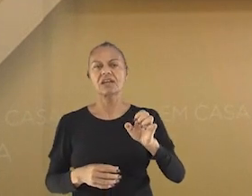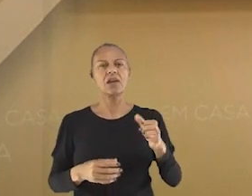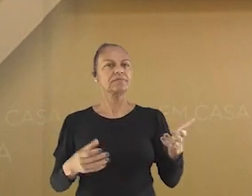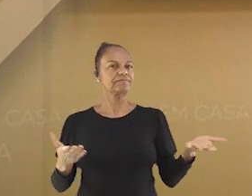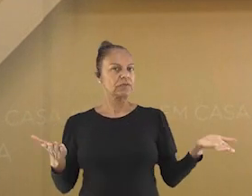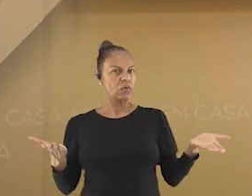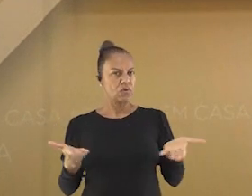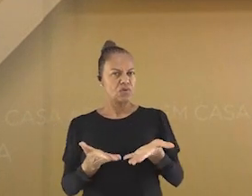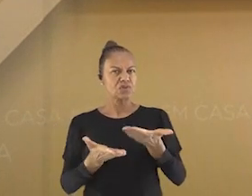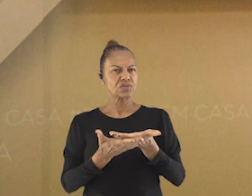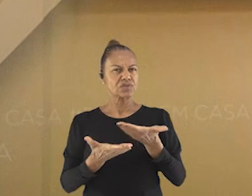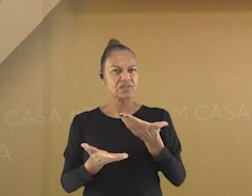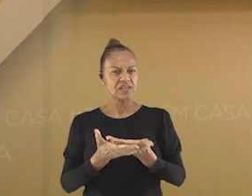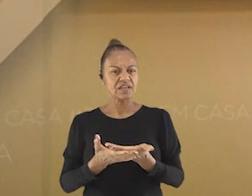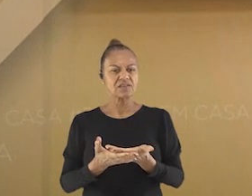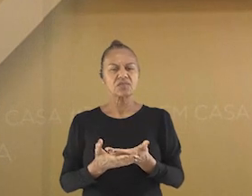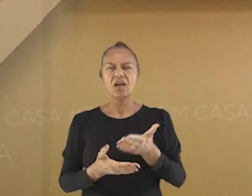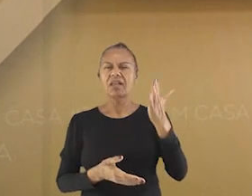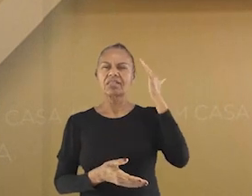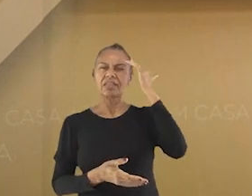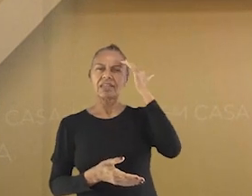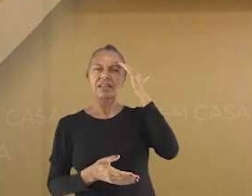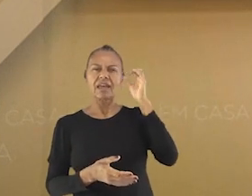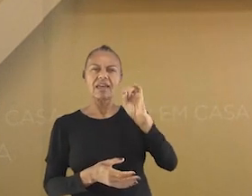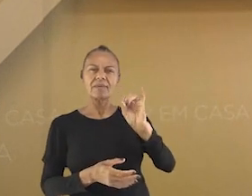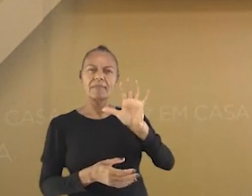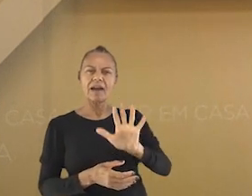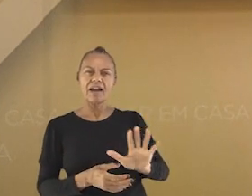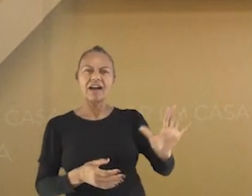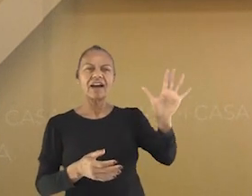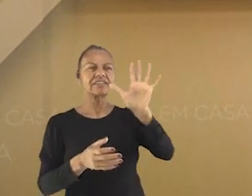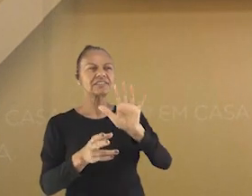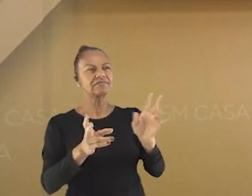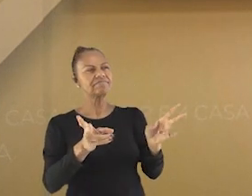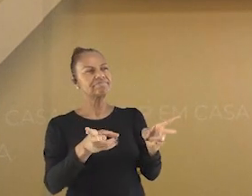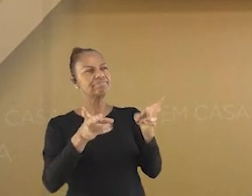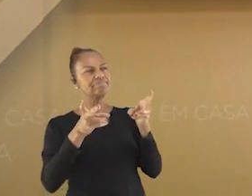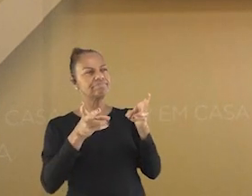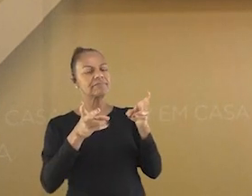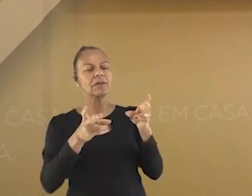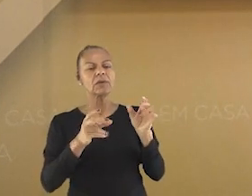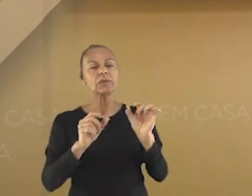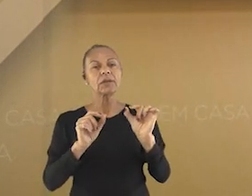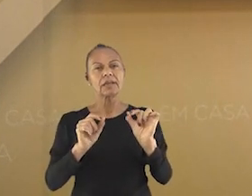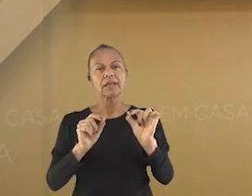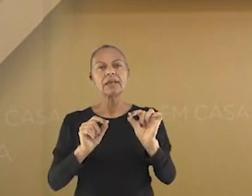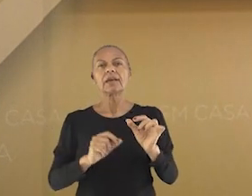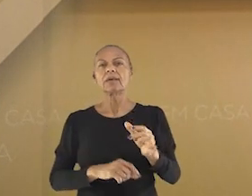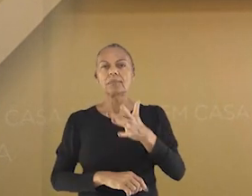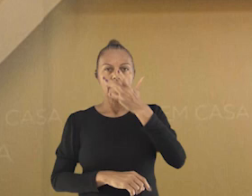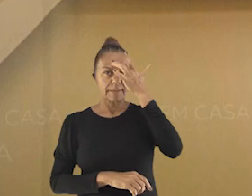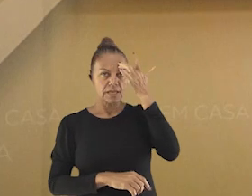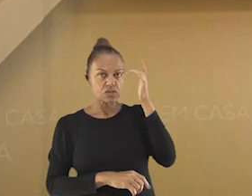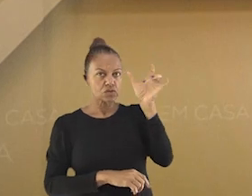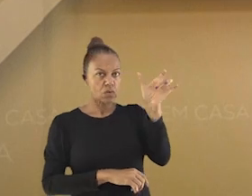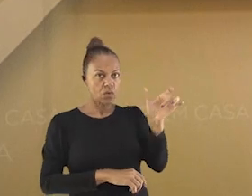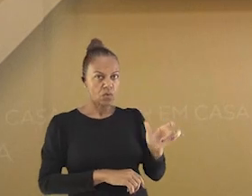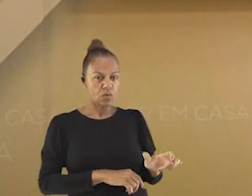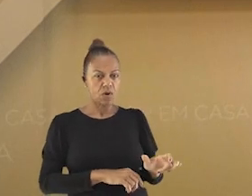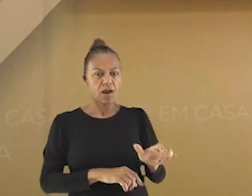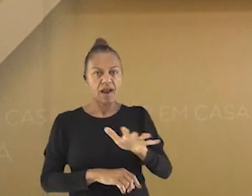Dentro do estudo realizado na aula de hoje, qual a compreensão fazemos desta